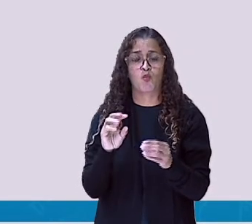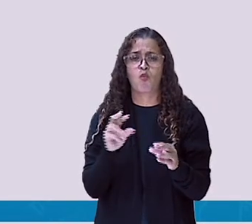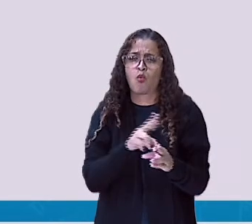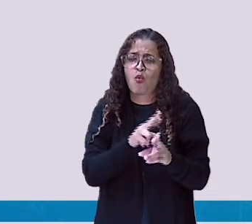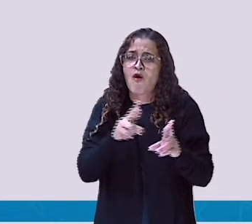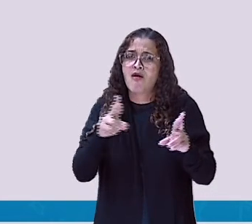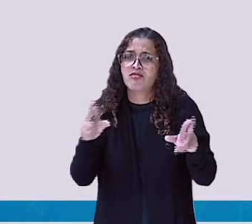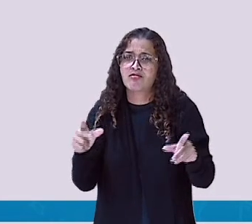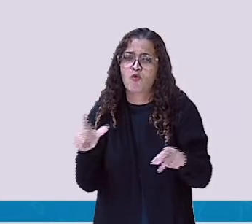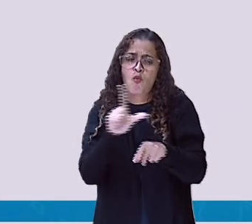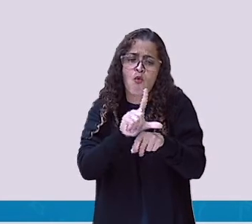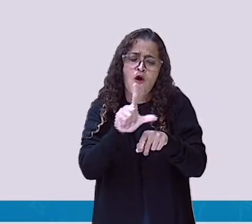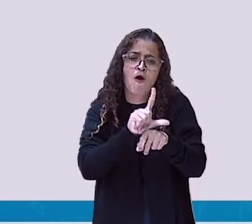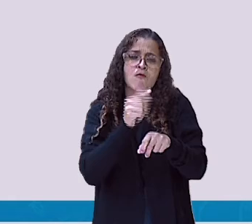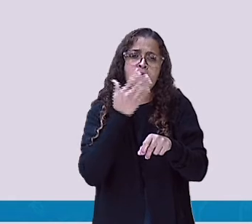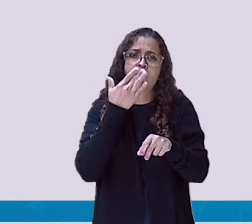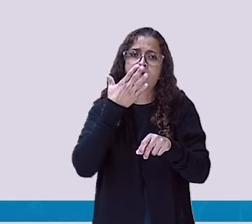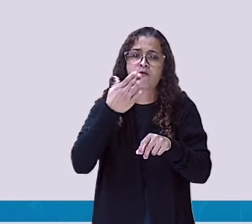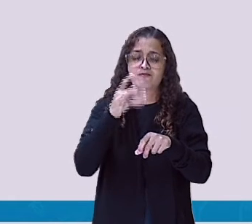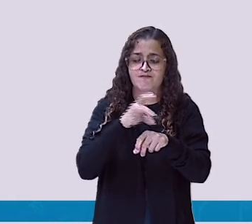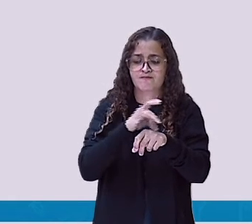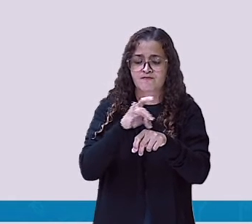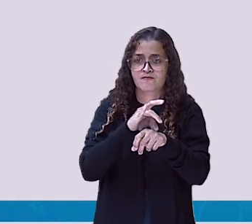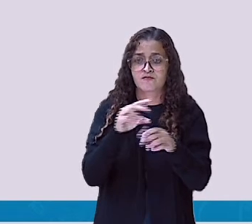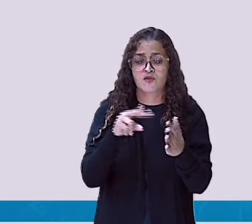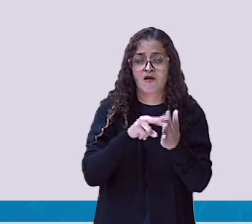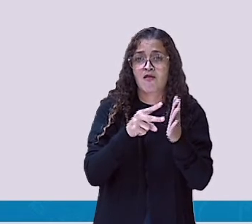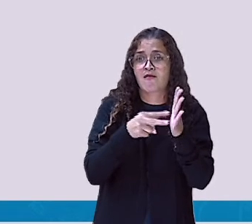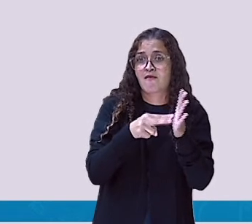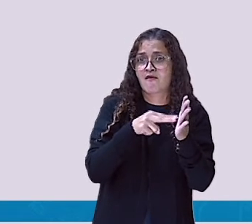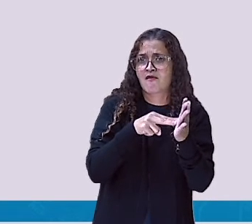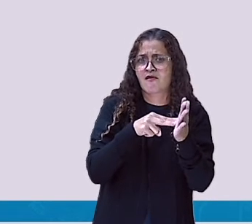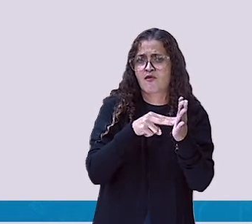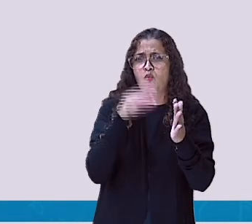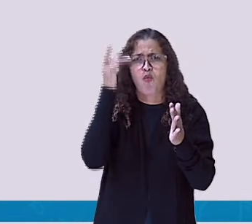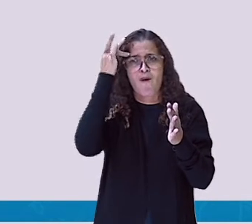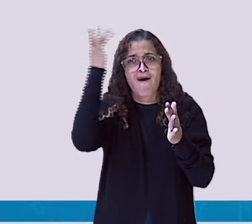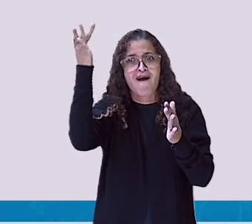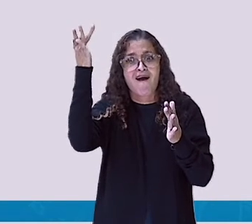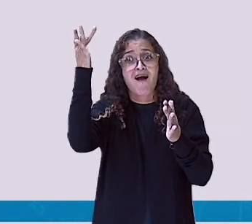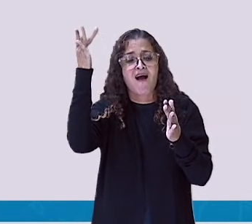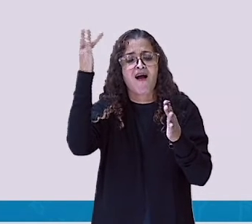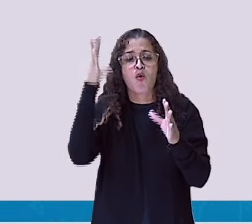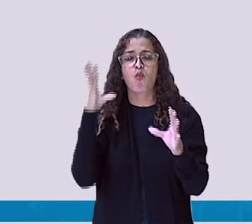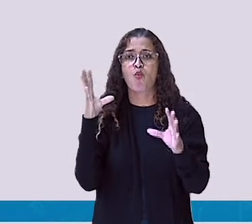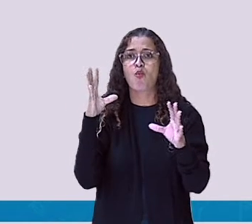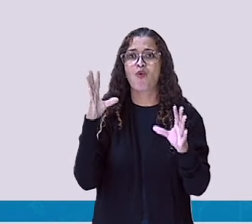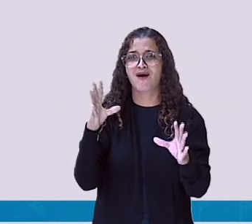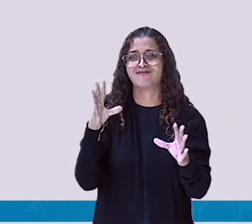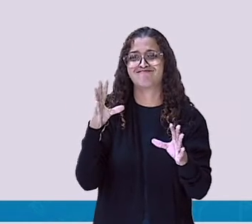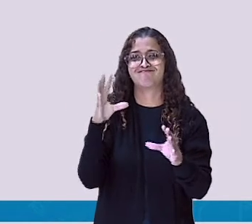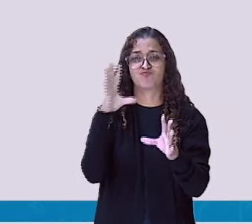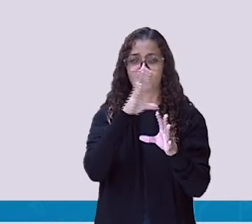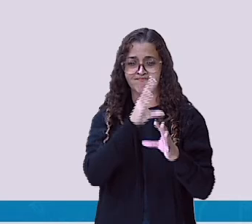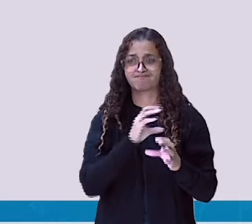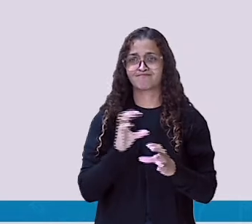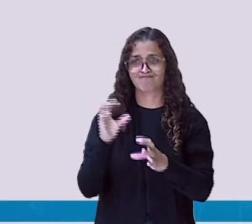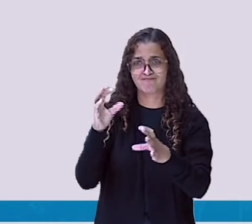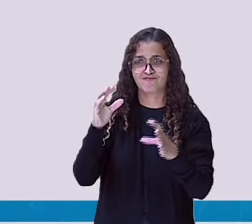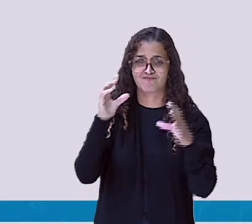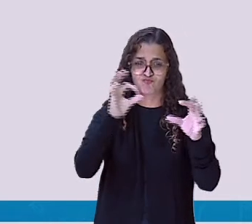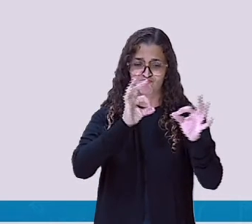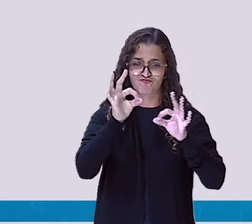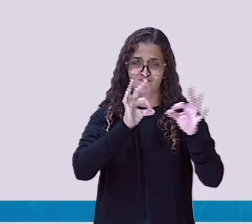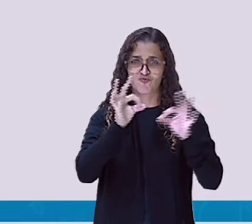do lilás para o preto, significa que você vai fazer uma conta simples de menos, olha. Qual é o preto? A